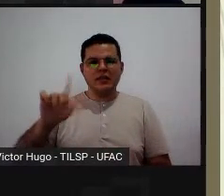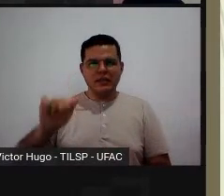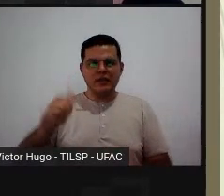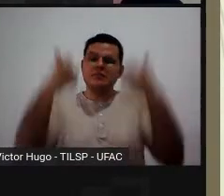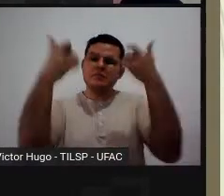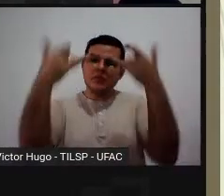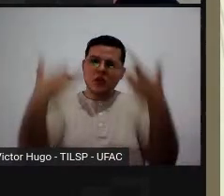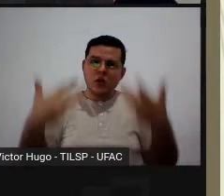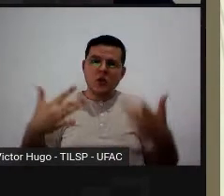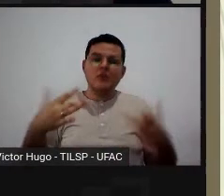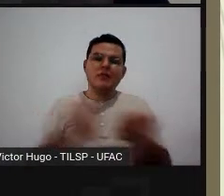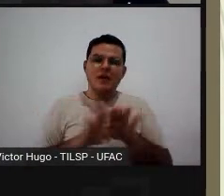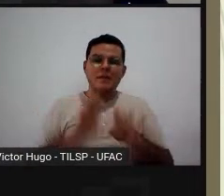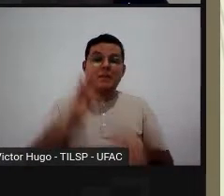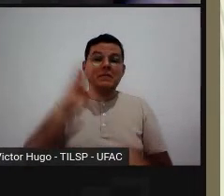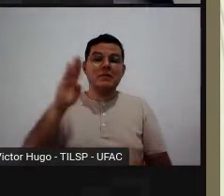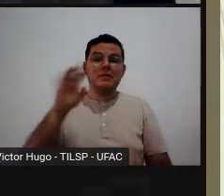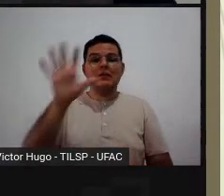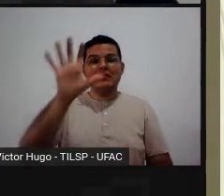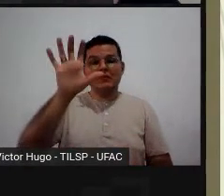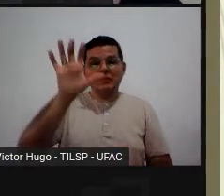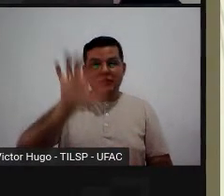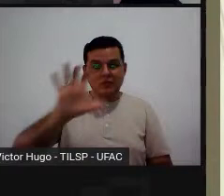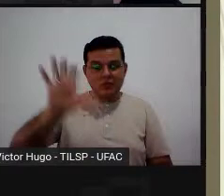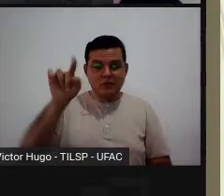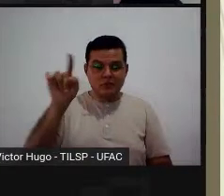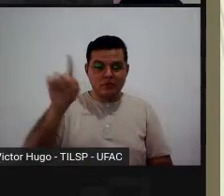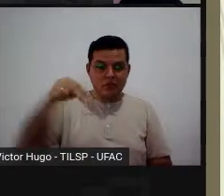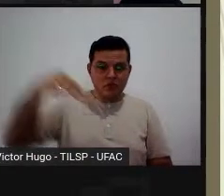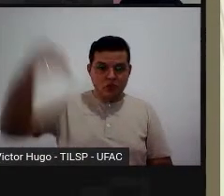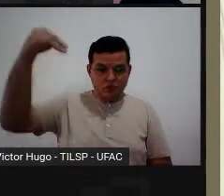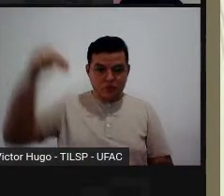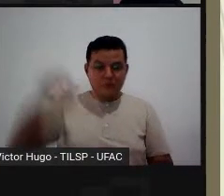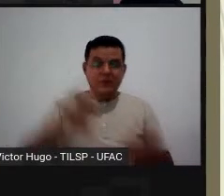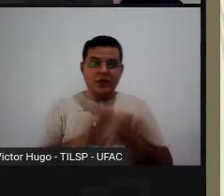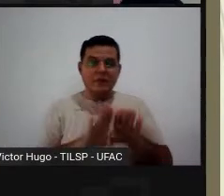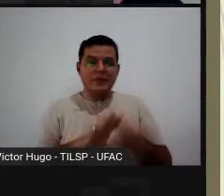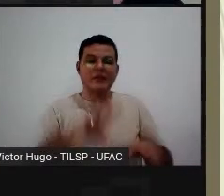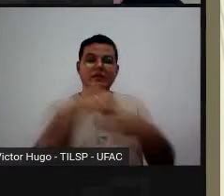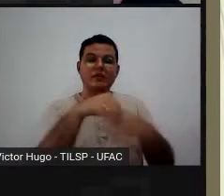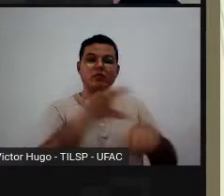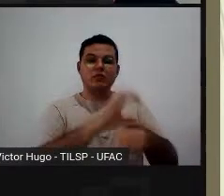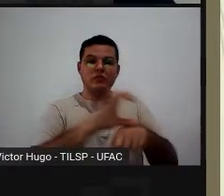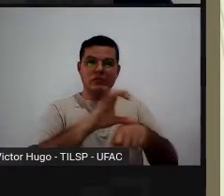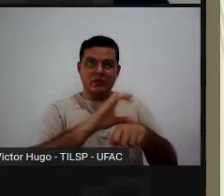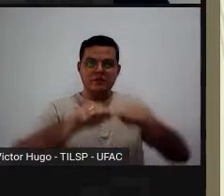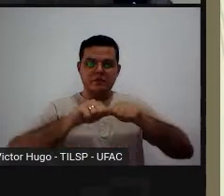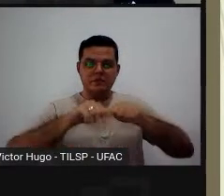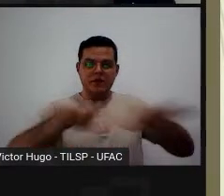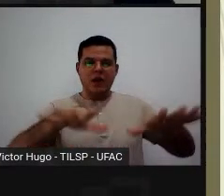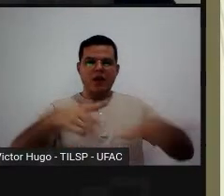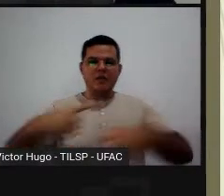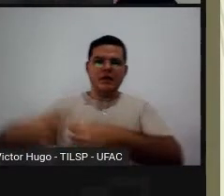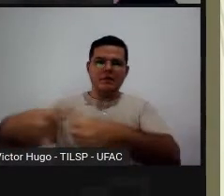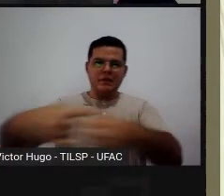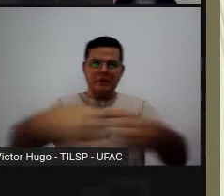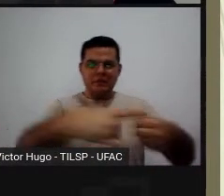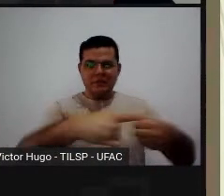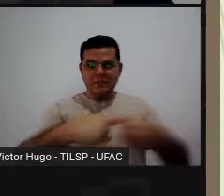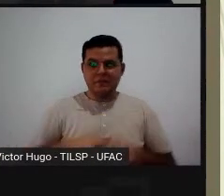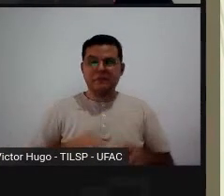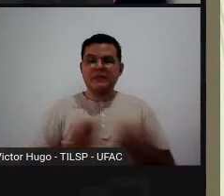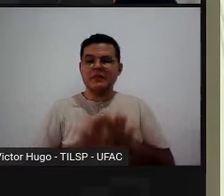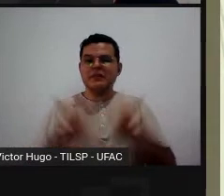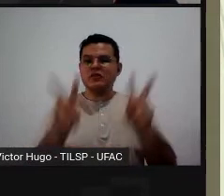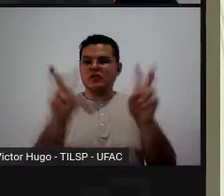curso de letras, como exemplo, nós temos o núcleo de interiorização, né? E, em relação ao quadro epistemológico, às